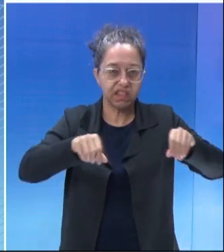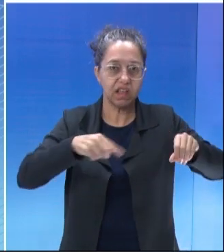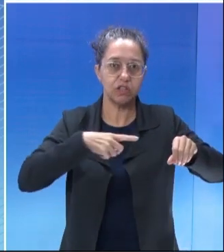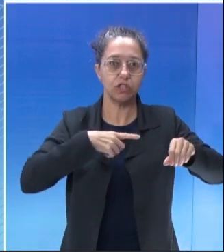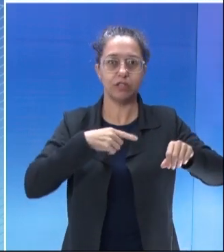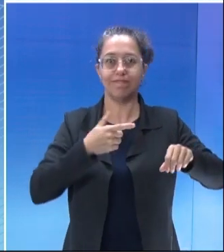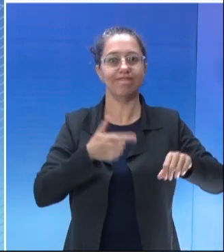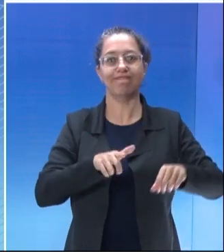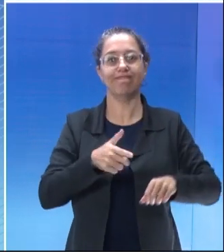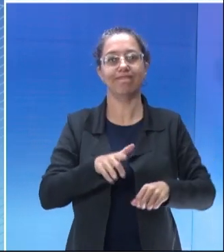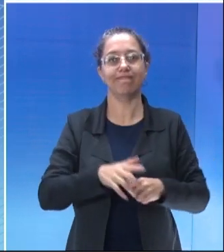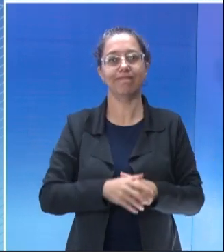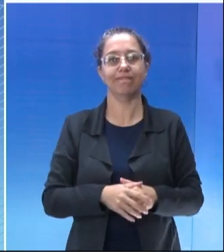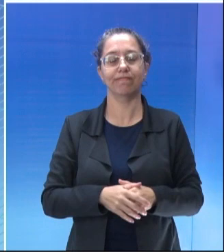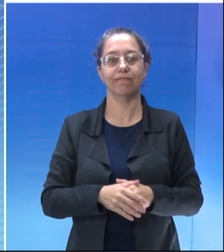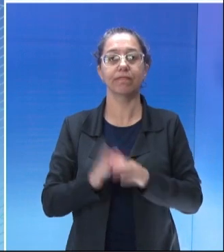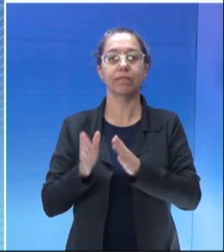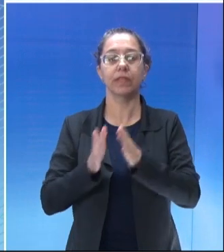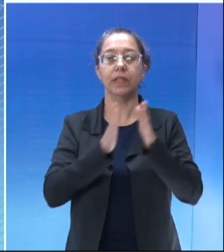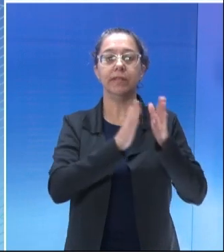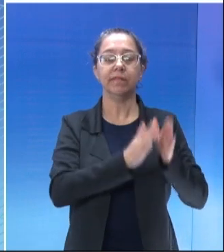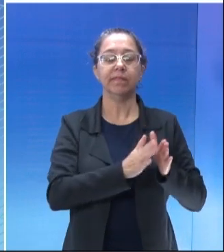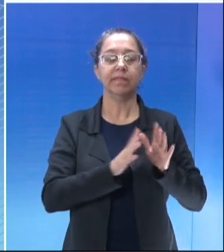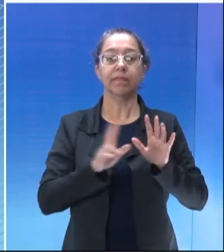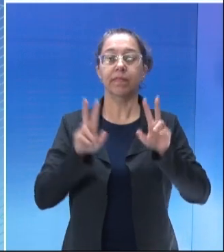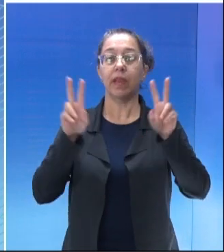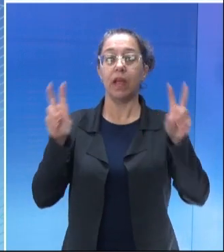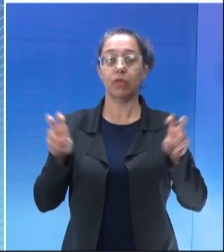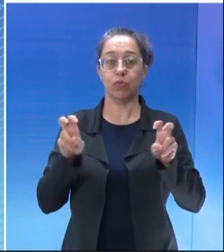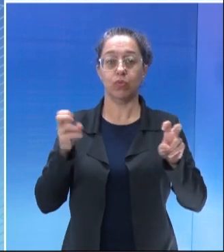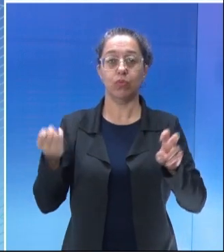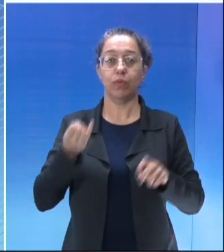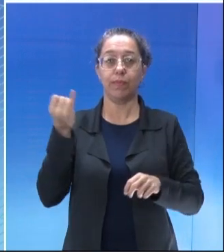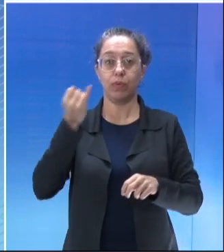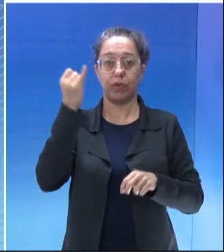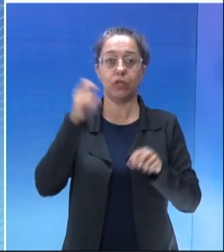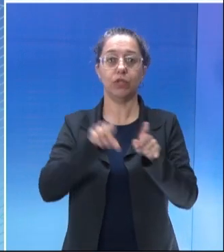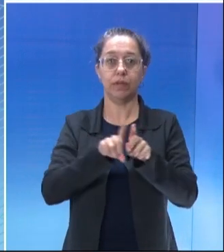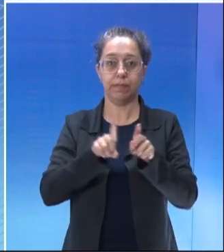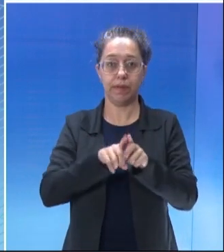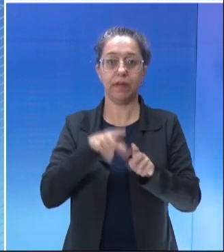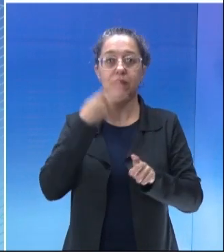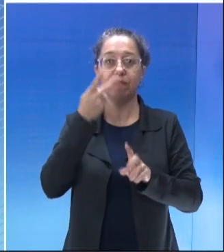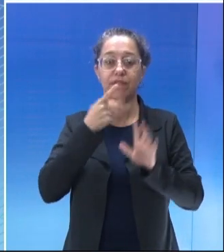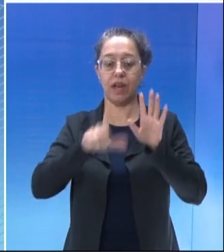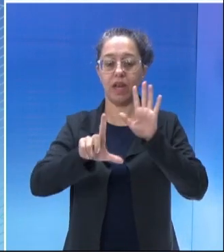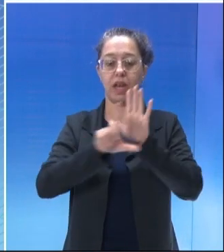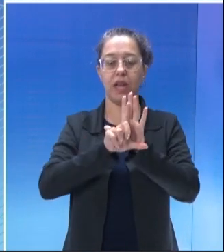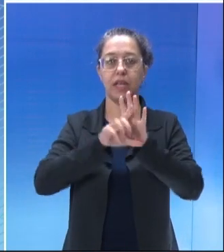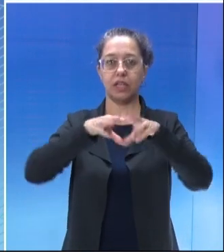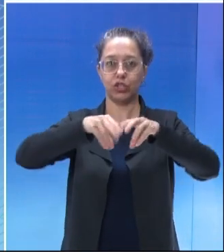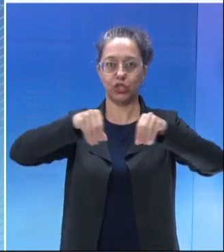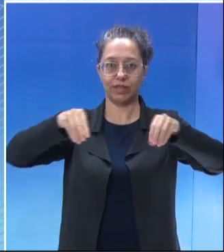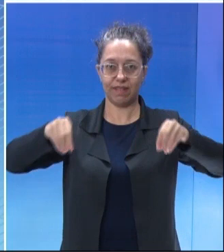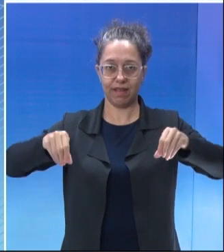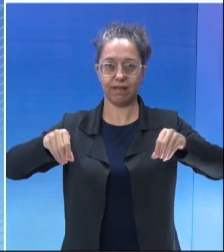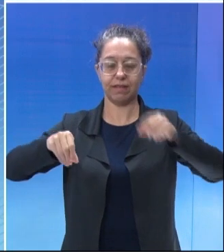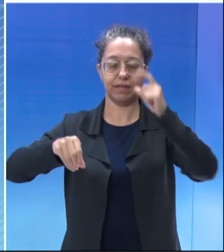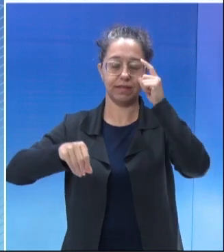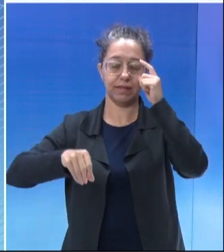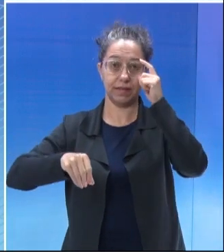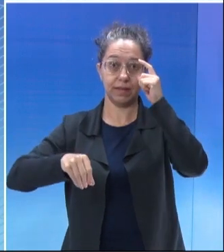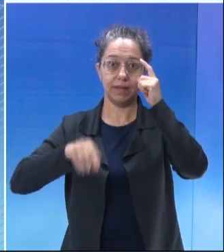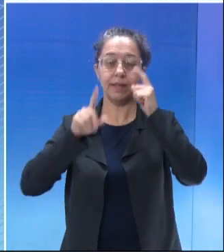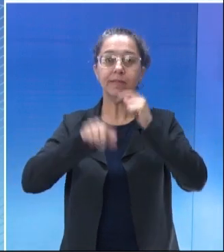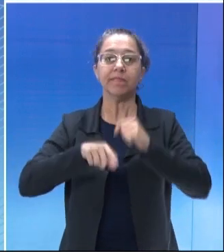Um outro assunto que deve ser observado quando você fala de lei de terras, decorrente disso,